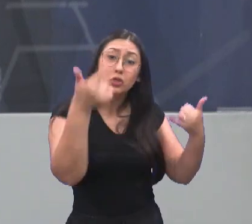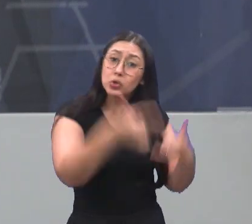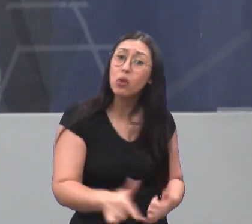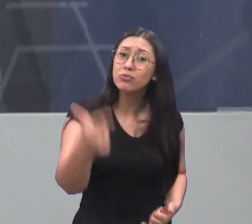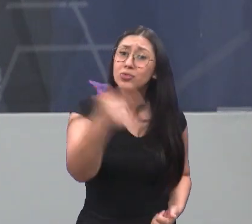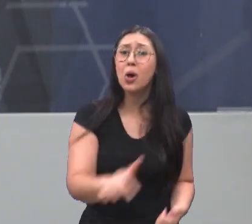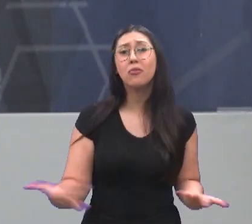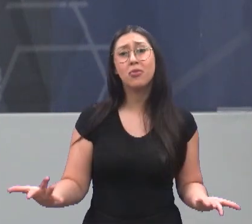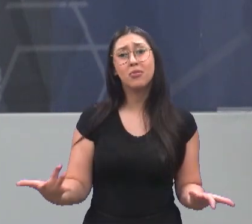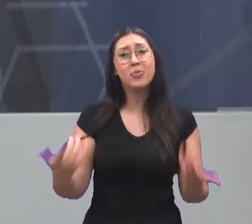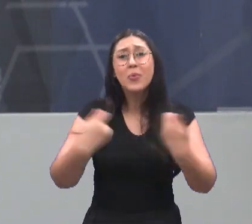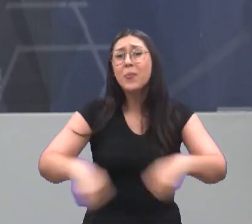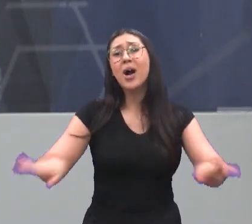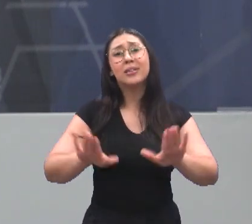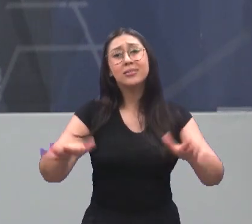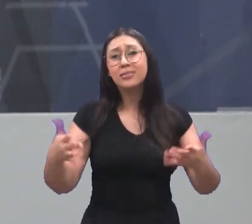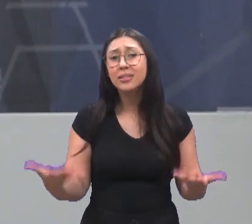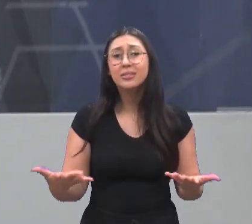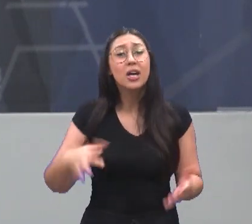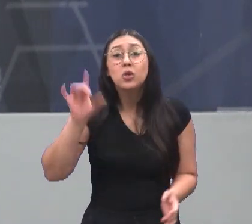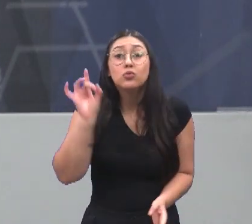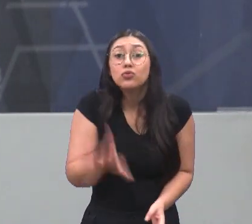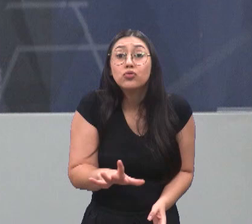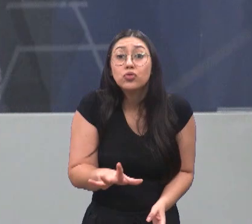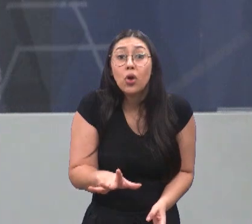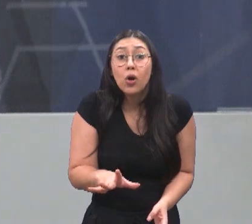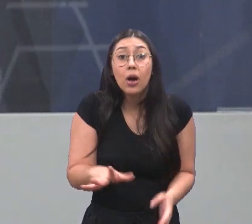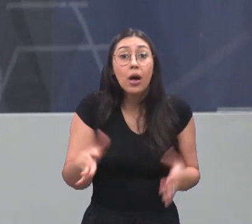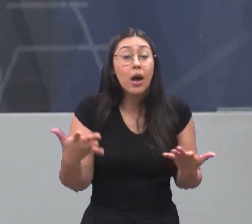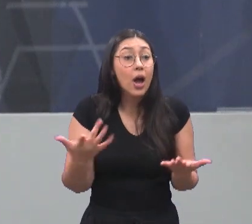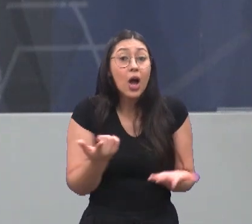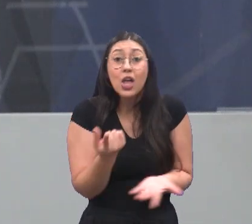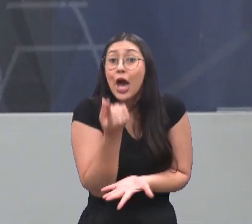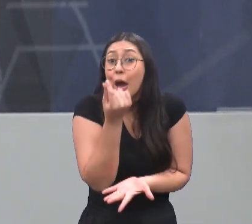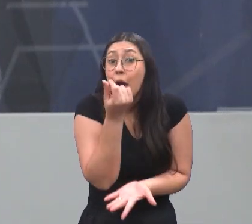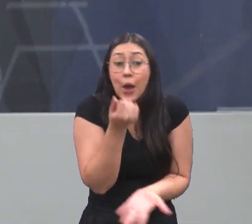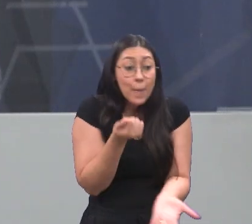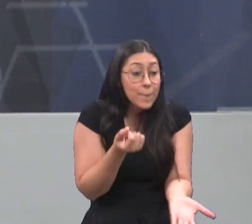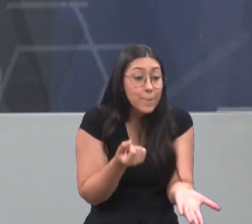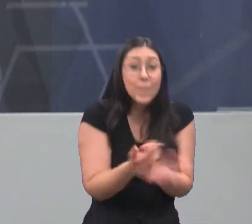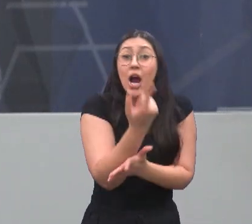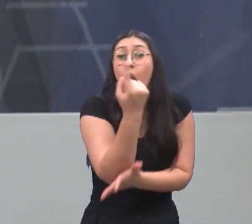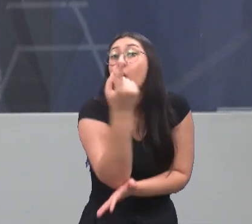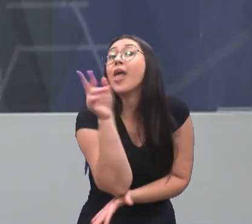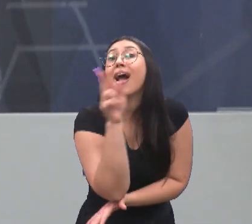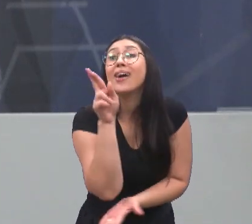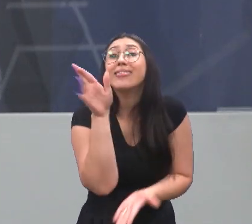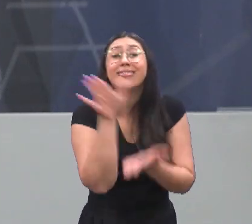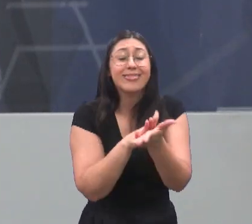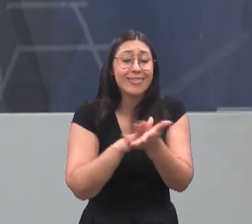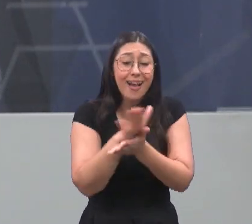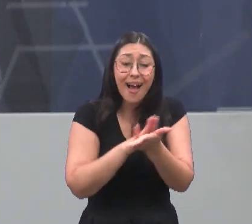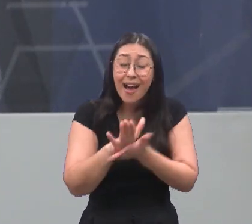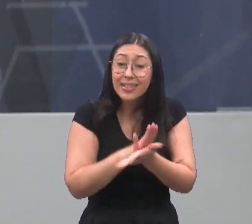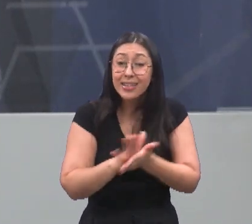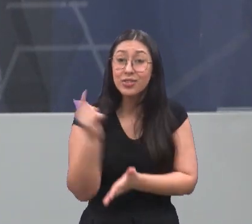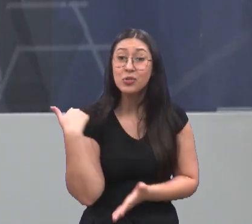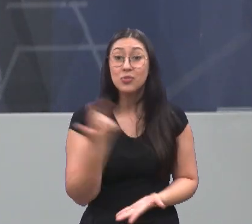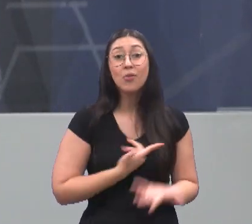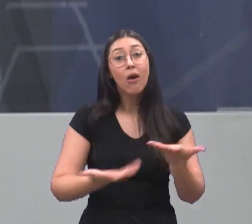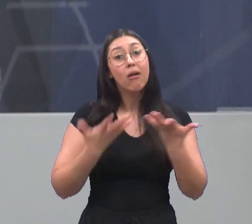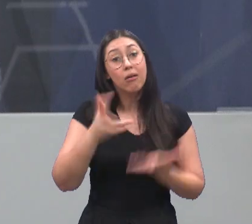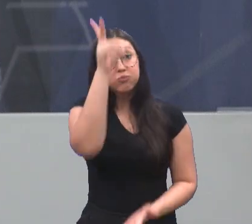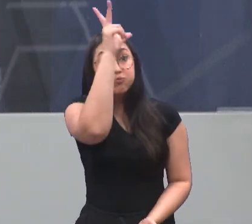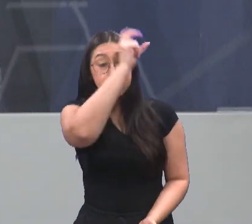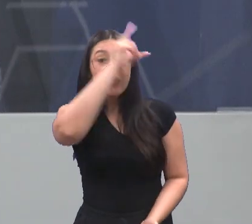só isso. Não está aumentando R$1 a mais. É a organização que nós queremos, é que a prefeitura